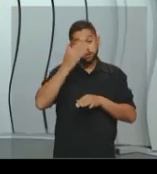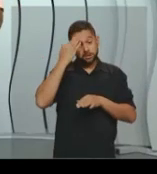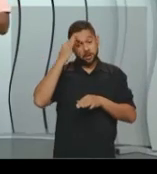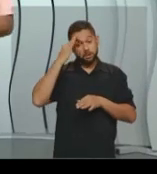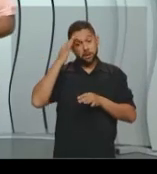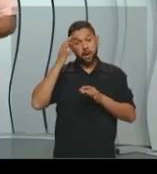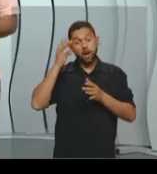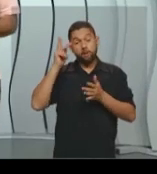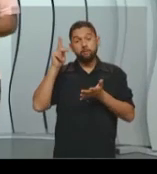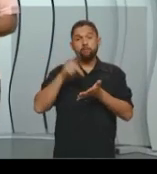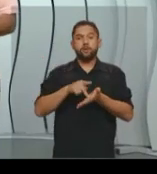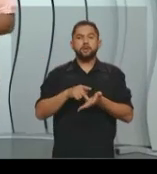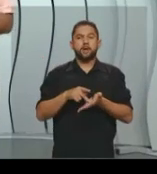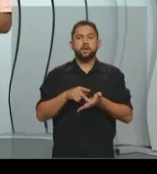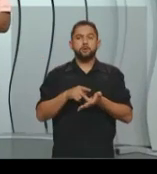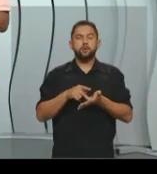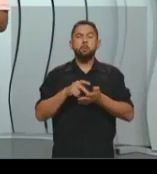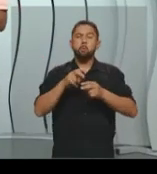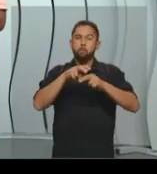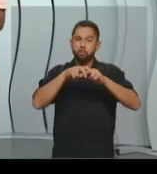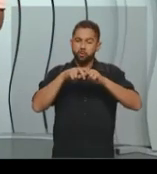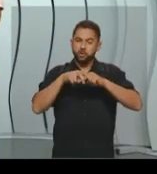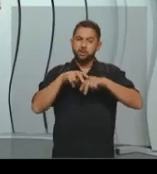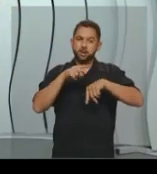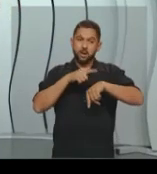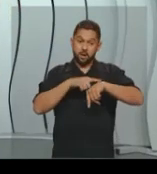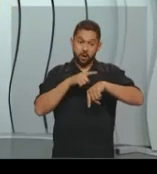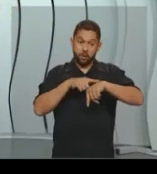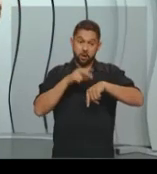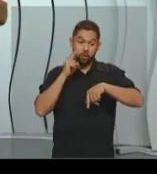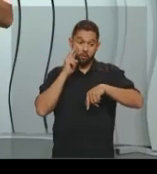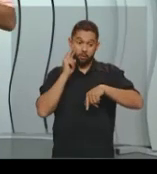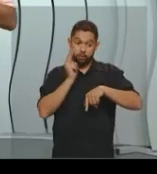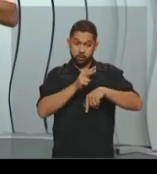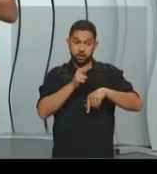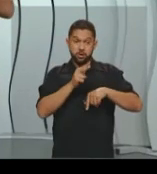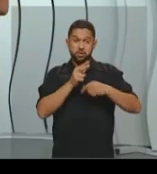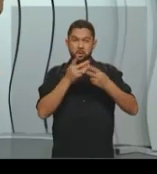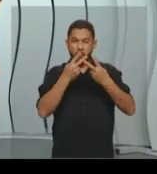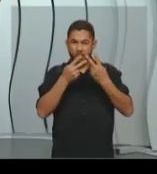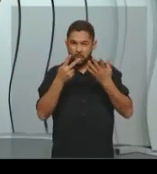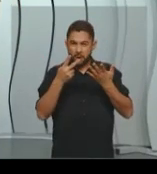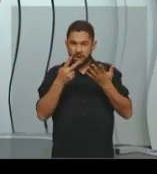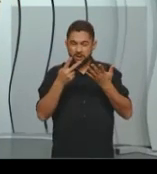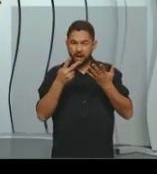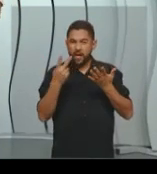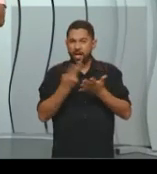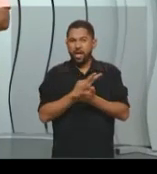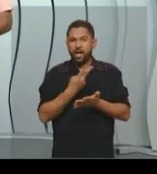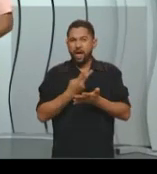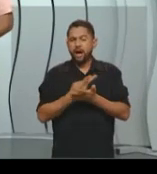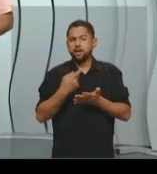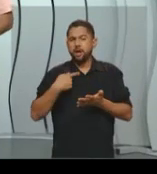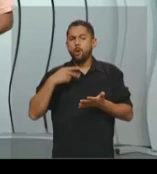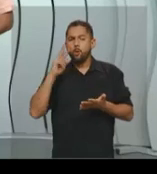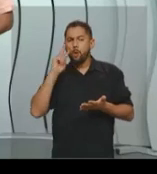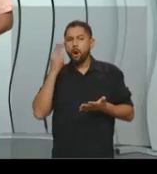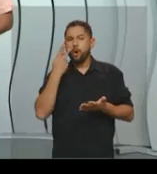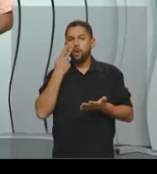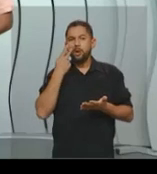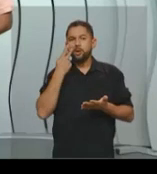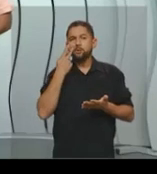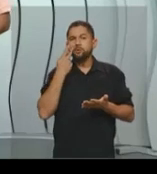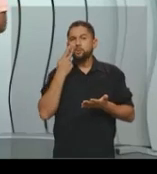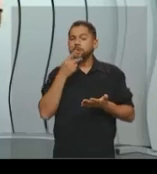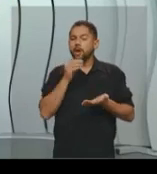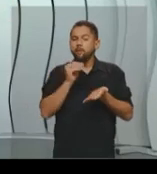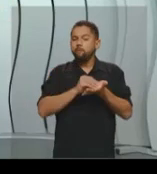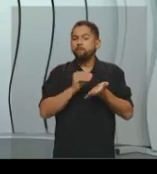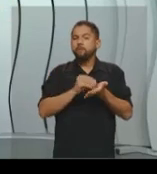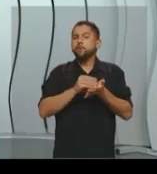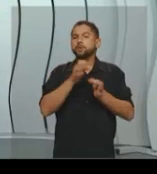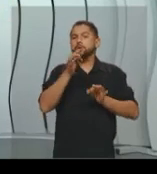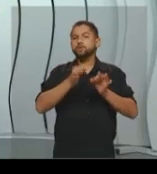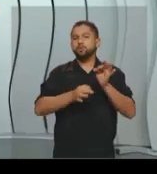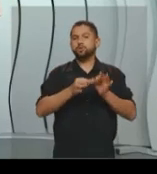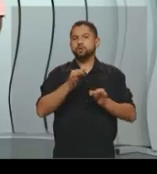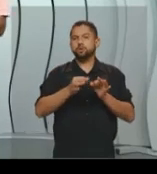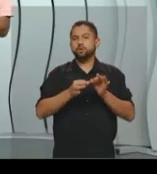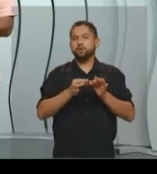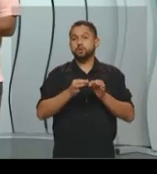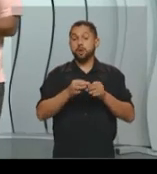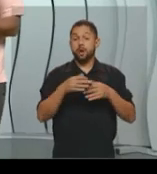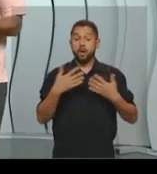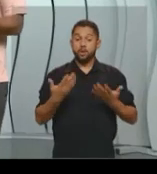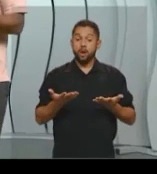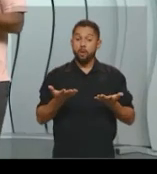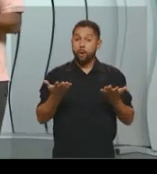Por isso que quando você vê uma atitude de injustiça, você reconhece a injustiça, porque a sua alma sabe o que é justiça. E aqui está a coisa